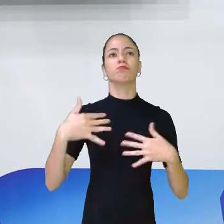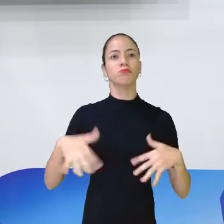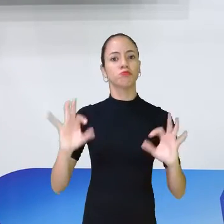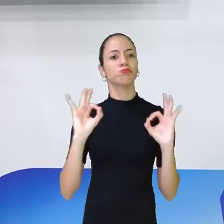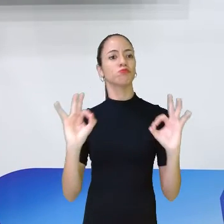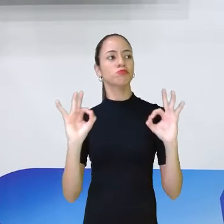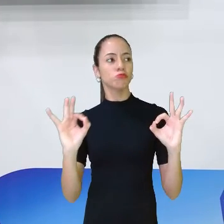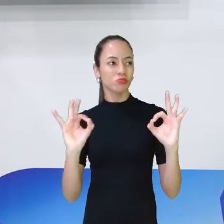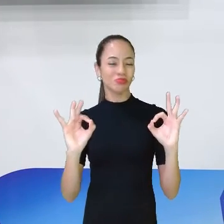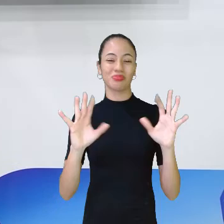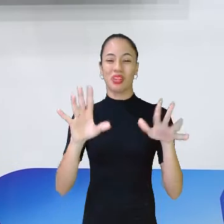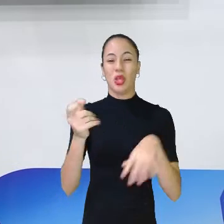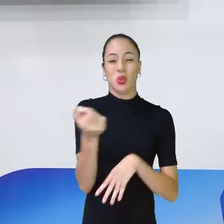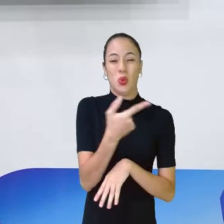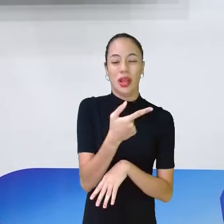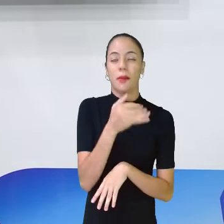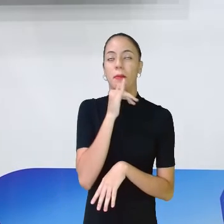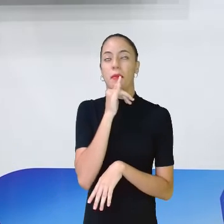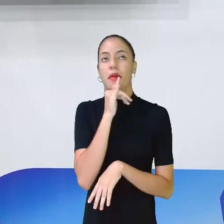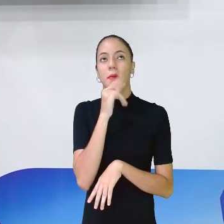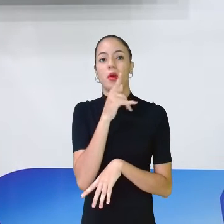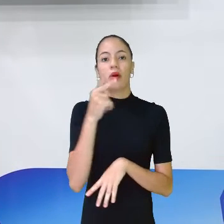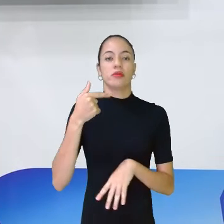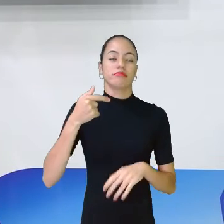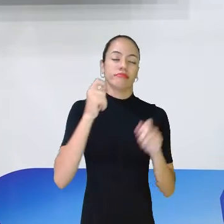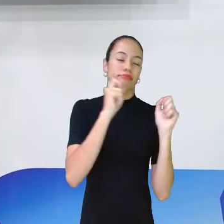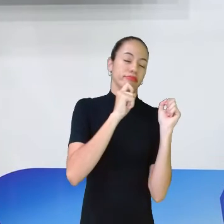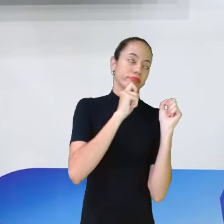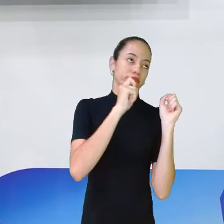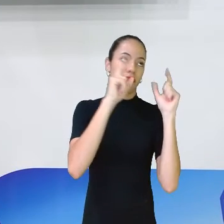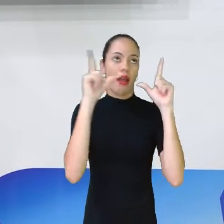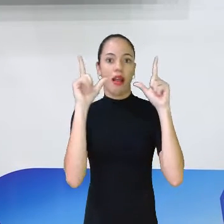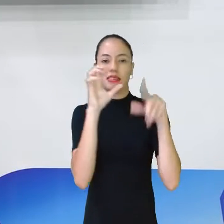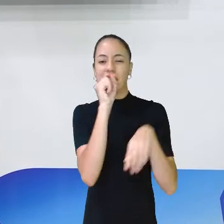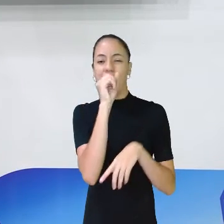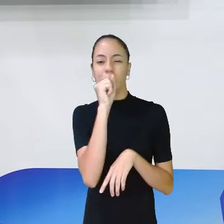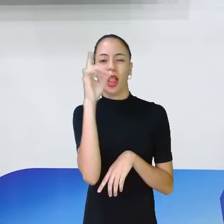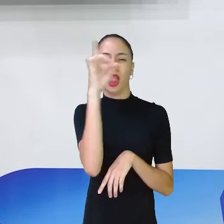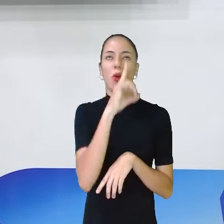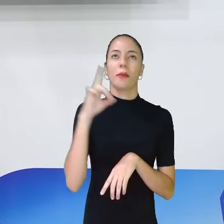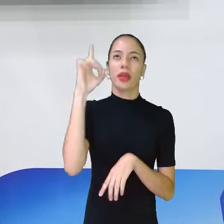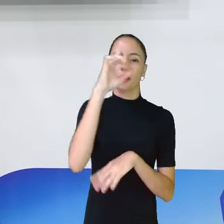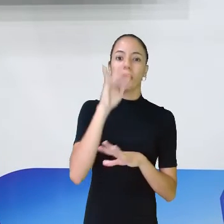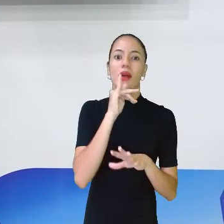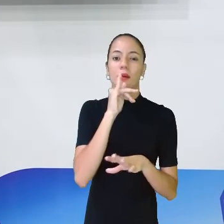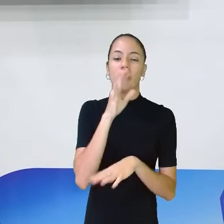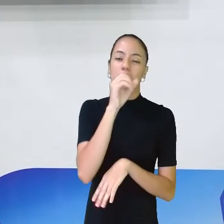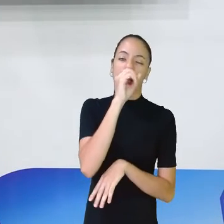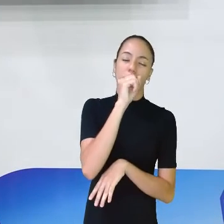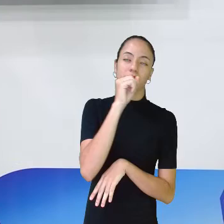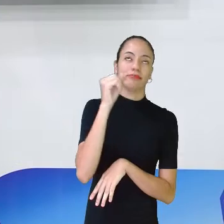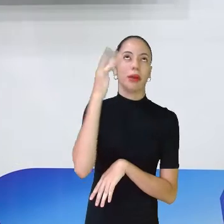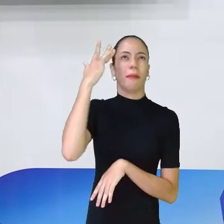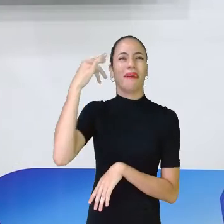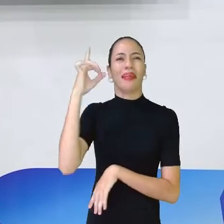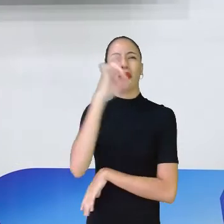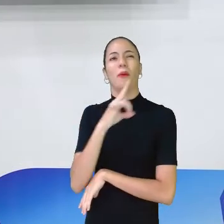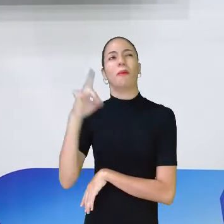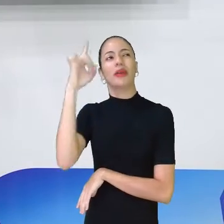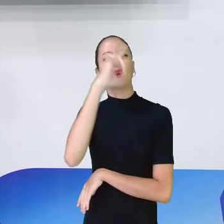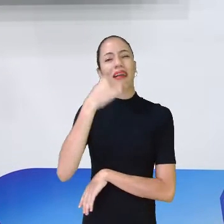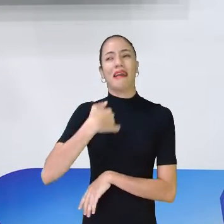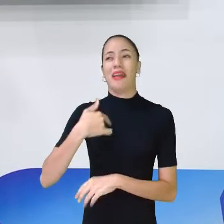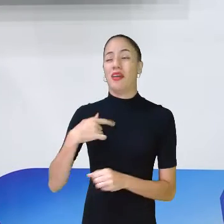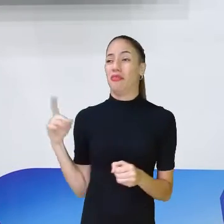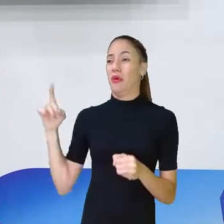você acorda no sábado, domingo, aí você já pensa, amanhã é domingo, é o último dia, aí na segunda-feira eu vou voltar